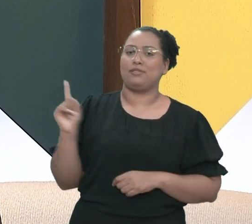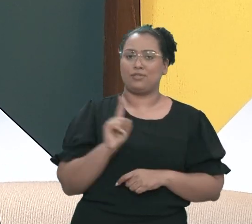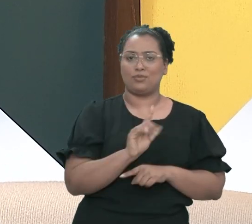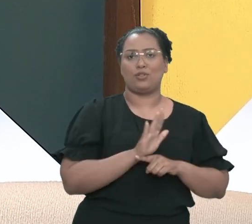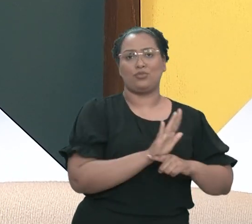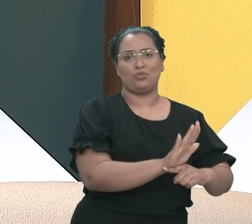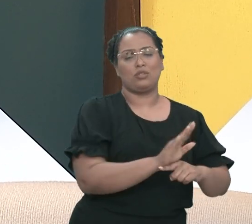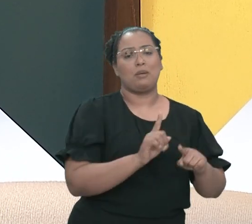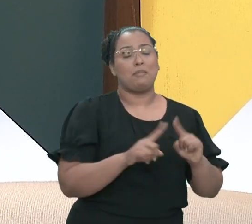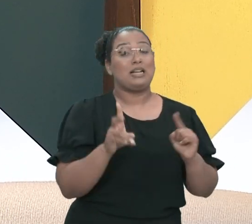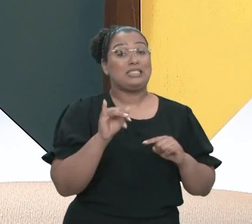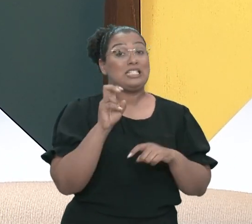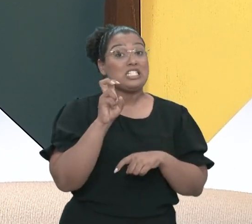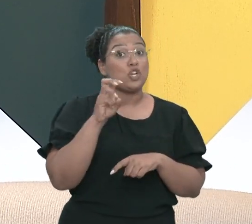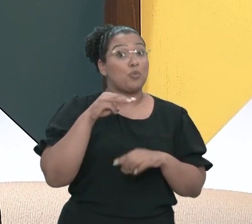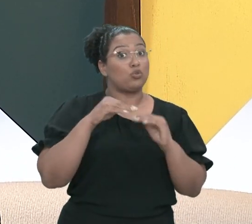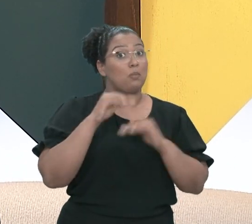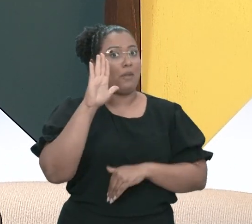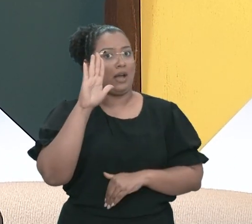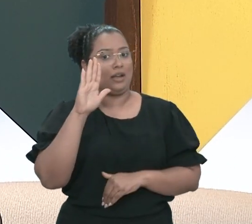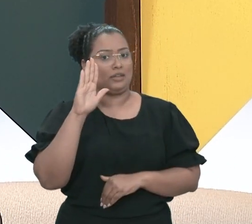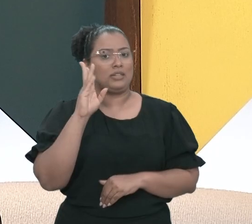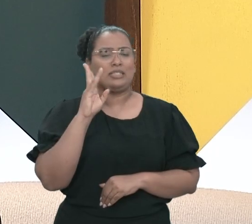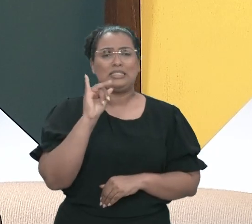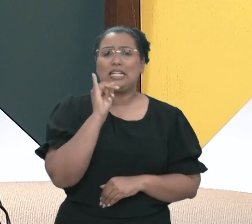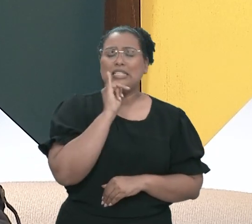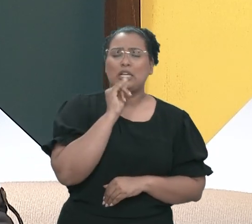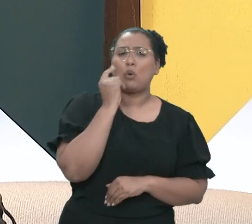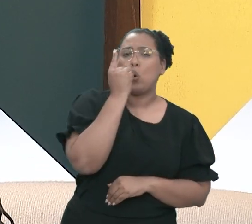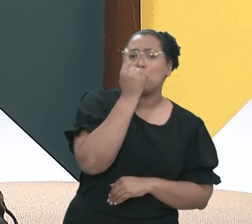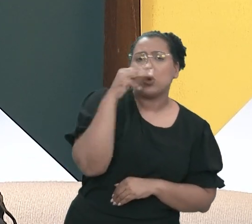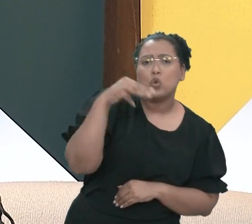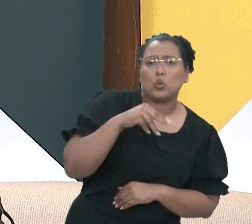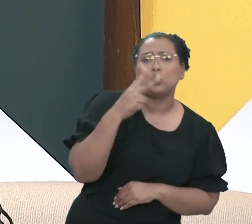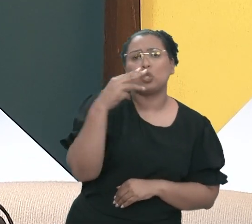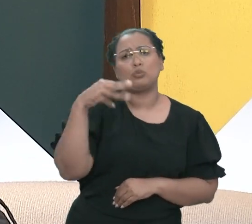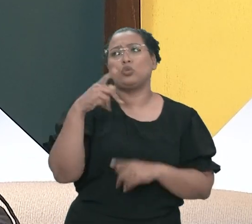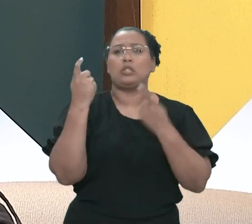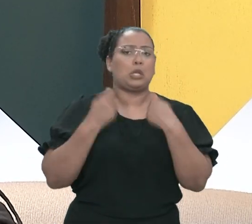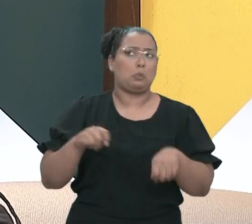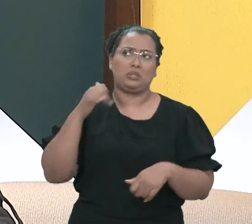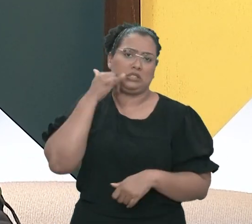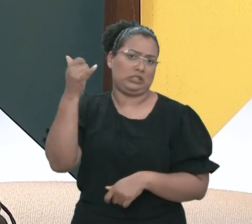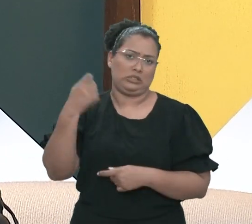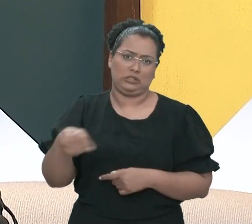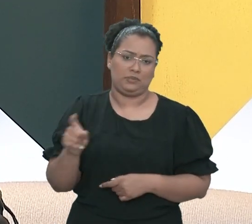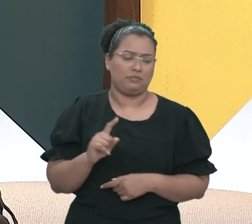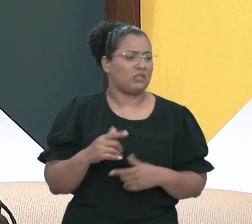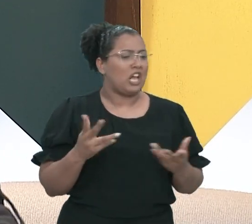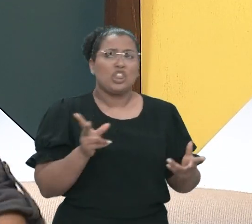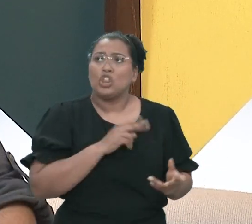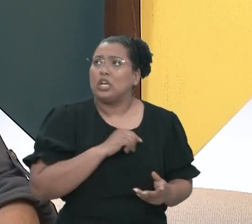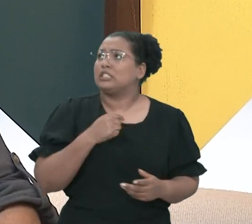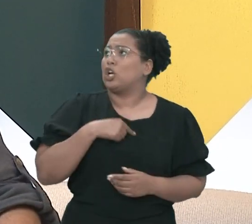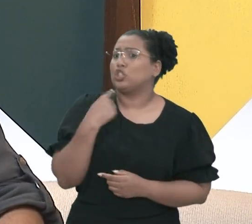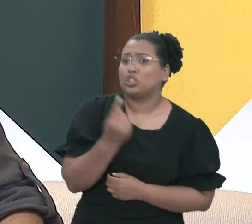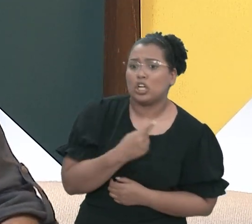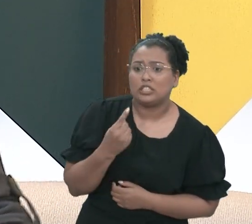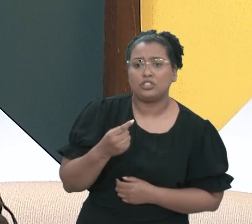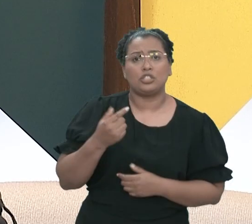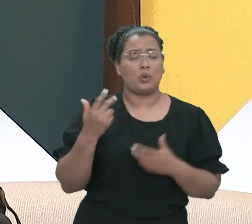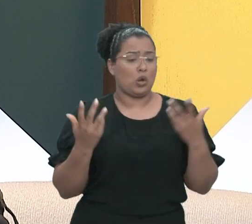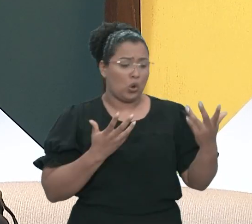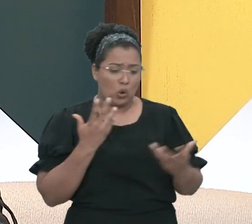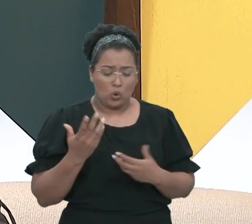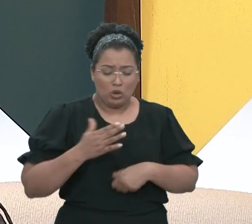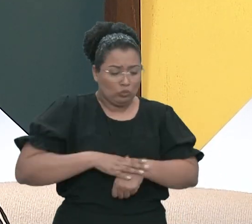necessário, mas somente acima de 5 minutos. Uma crise mais curta do que essa, não tem a necessidade. Poxa vida, mas estou sozinho, não tenho ideia de